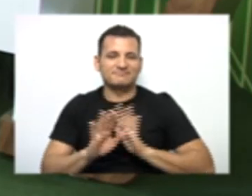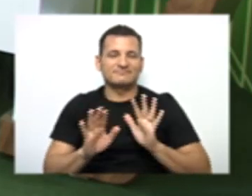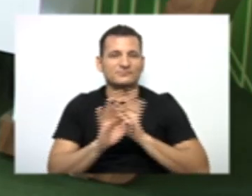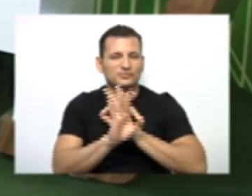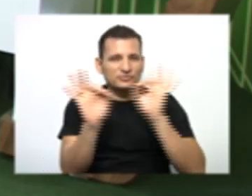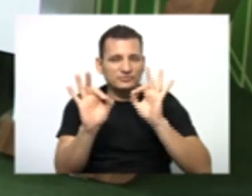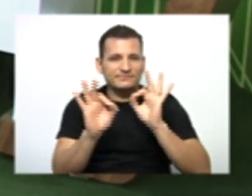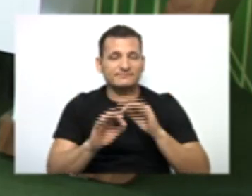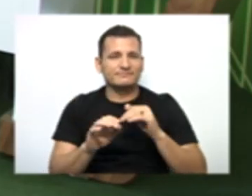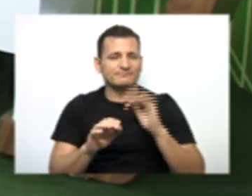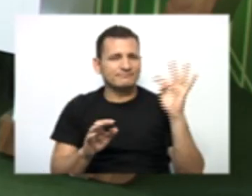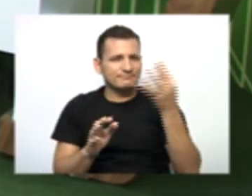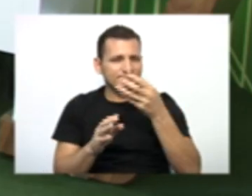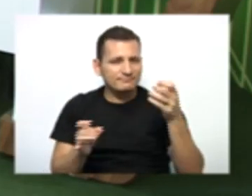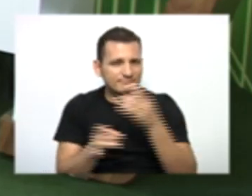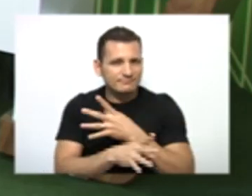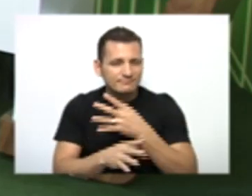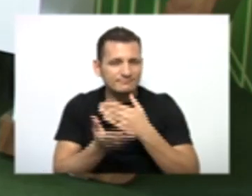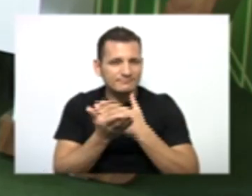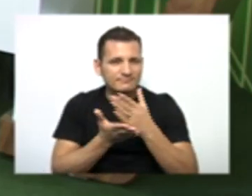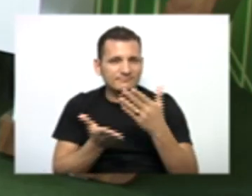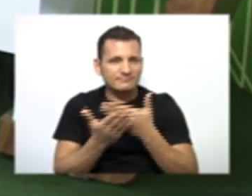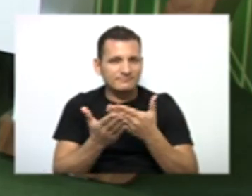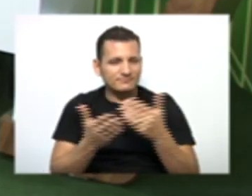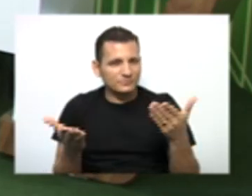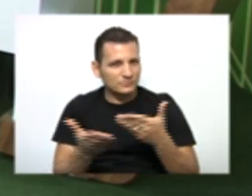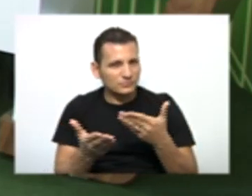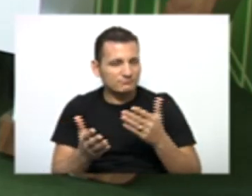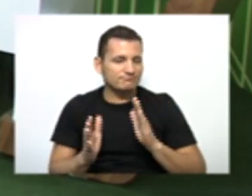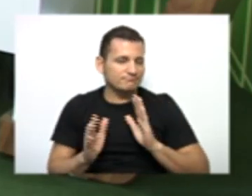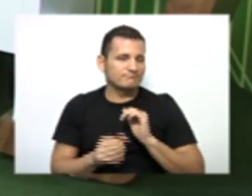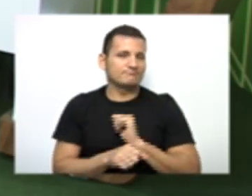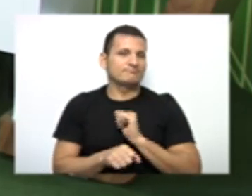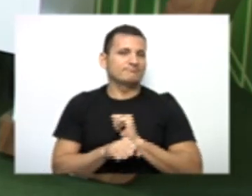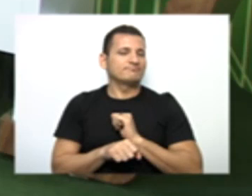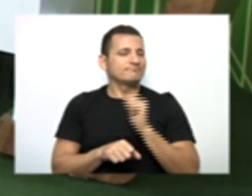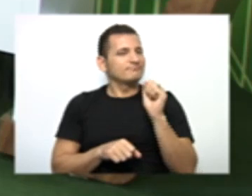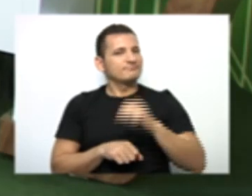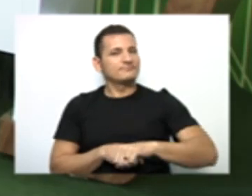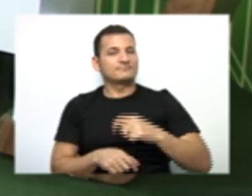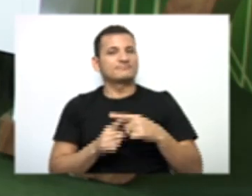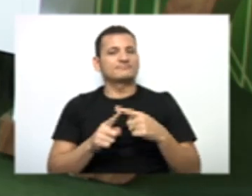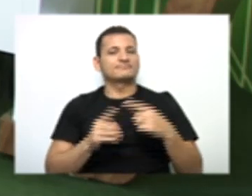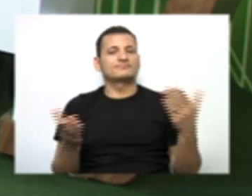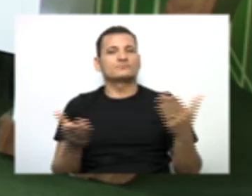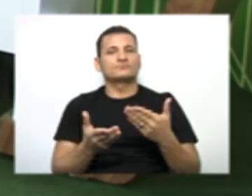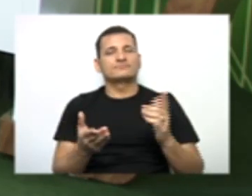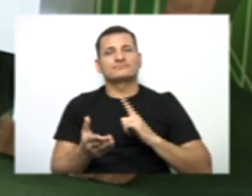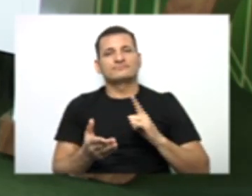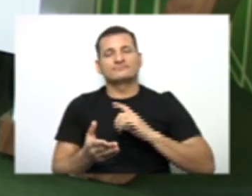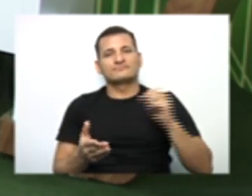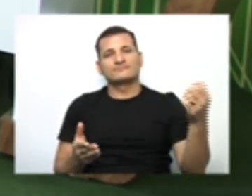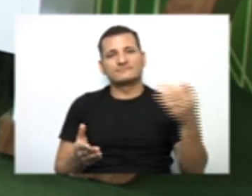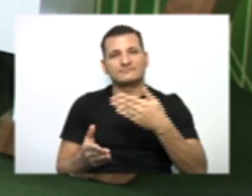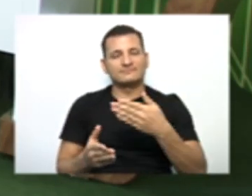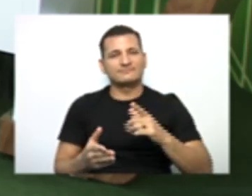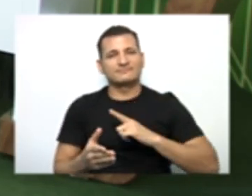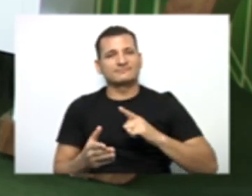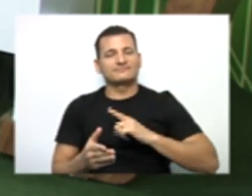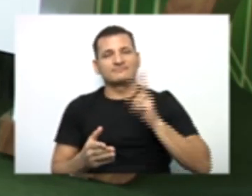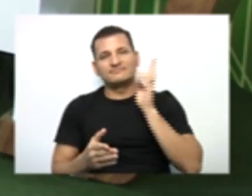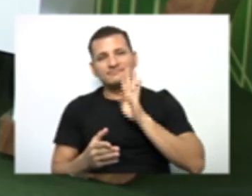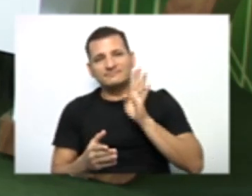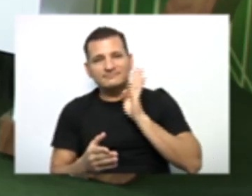mundo preparado para começar a aula hoje? Espero que sim, tá? Que hoje a gente tem novidade, tem coisa bacana.